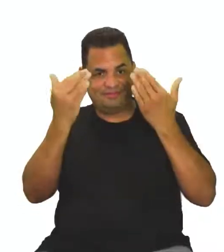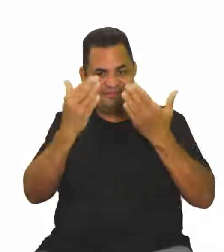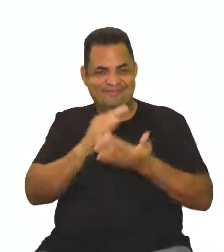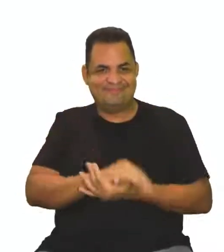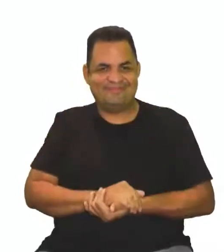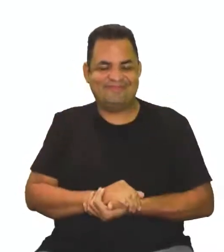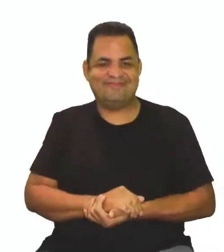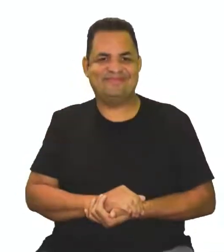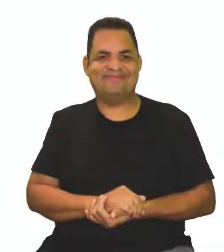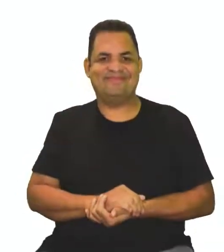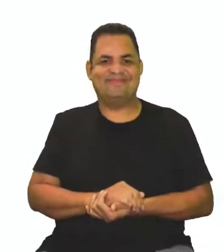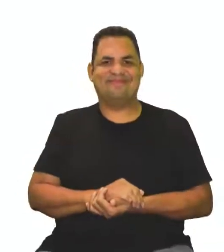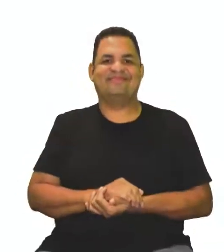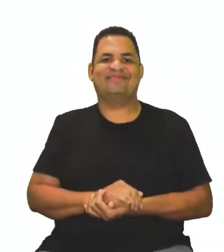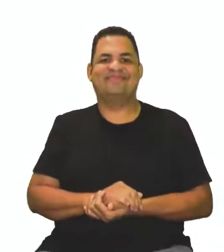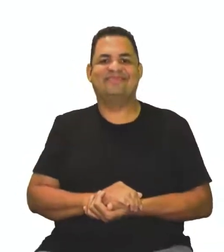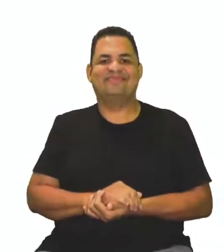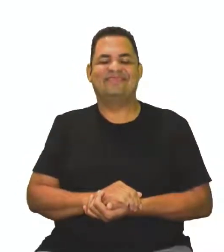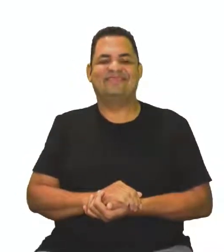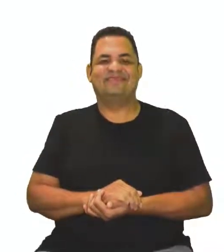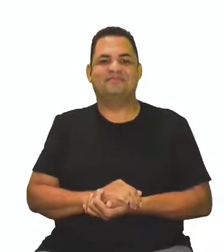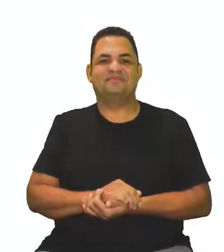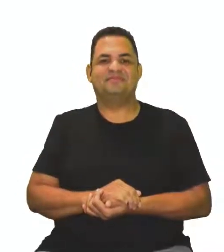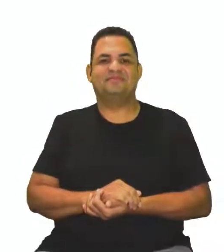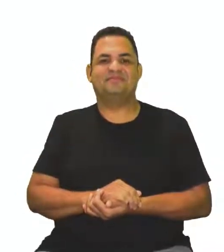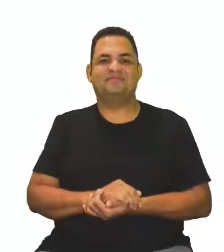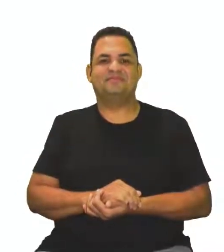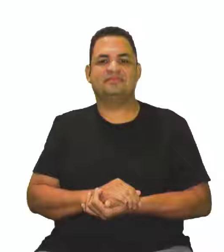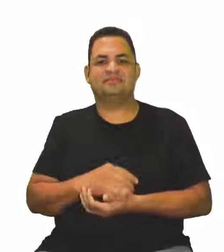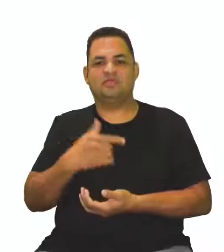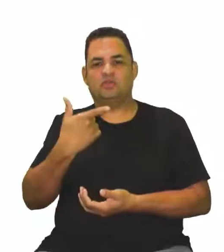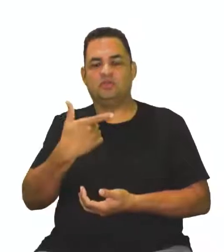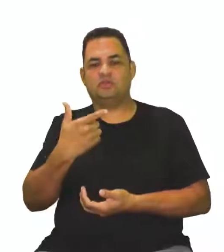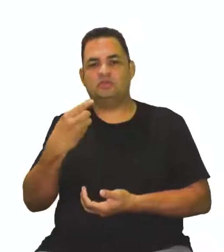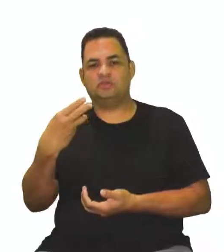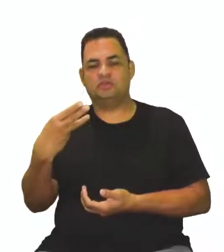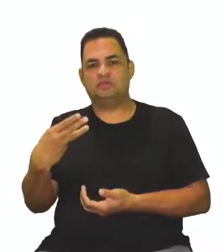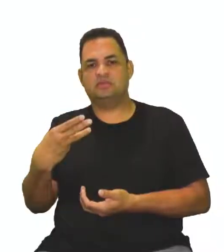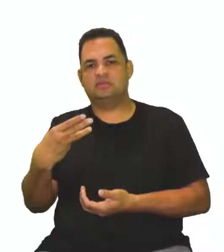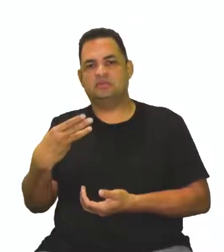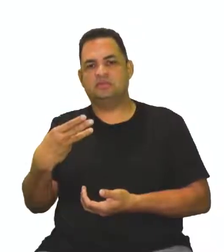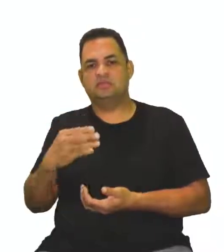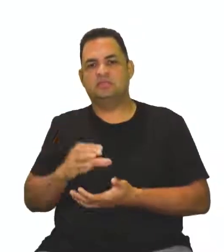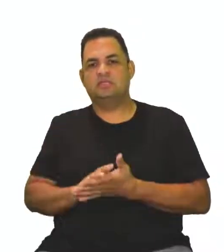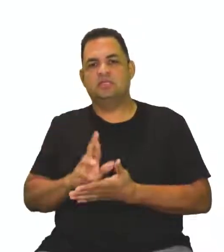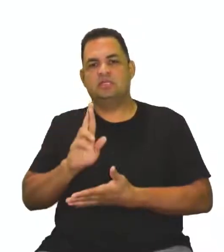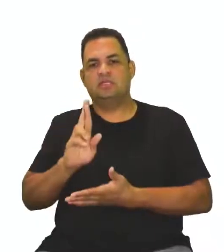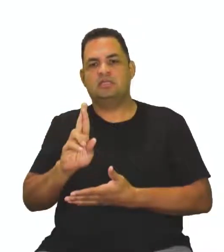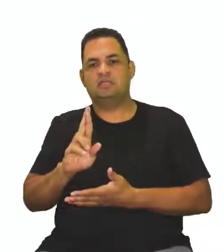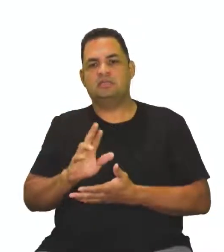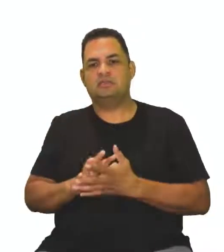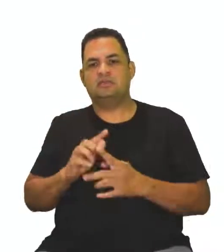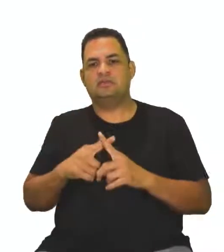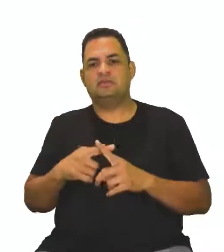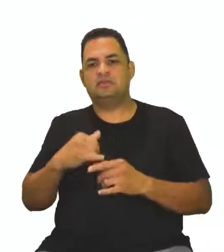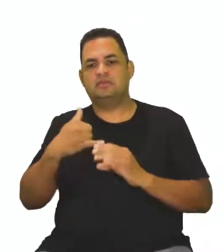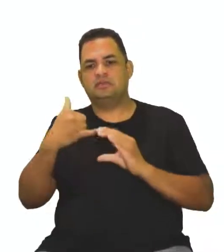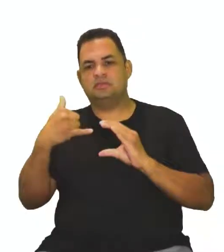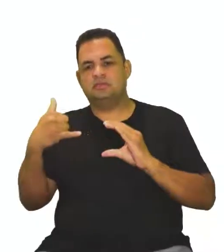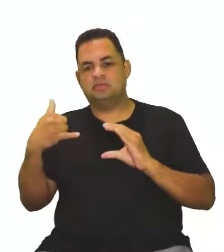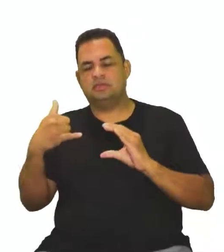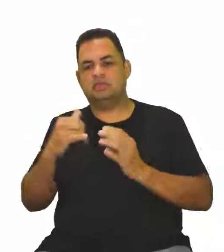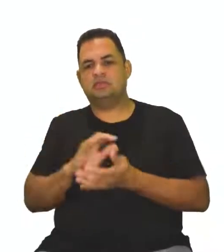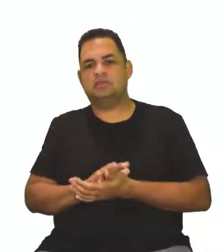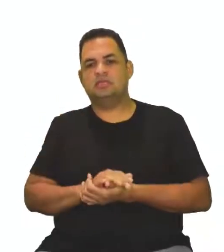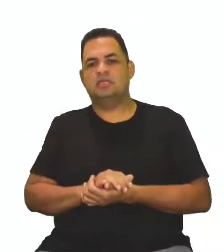tá? E aqui, olha só, para 2,3 é a resistência vezes a corrente. A tensão